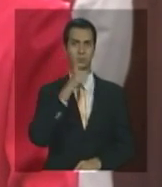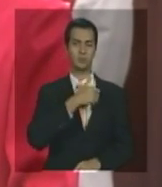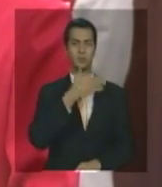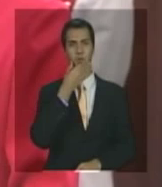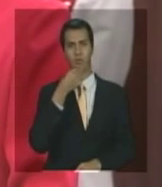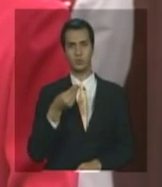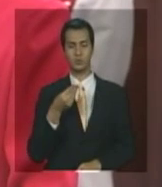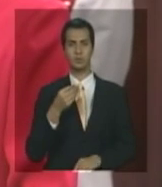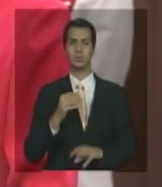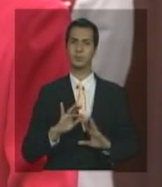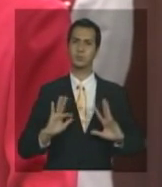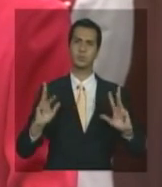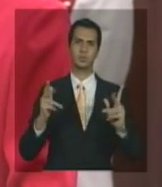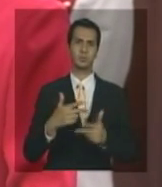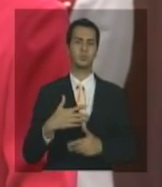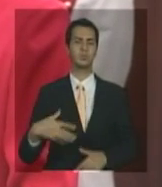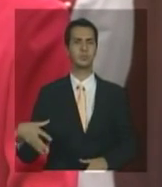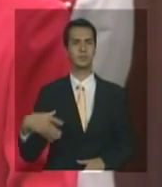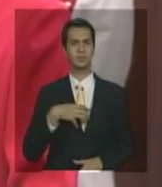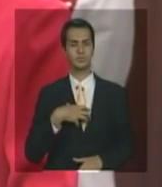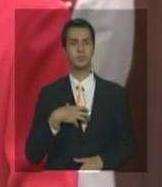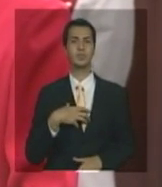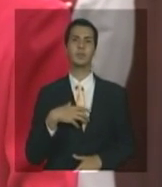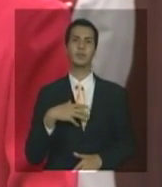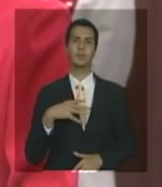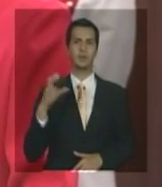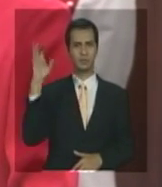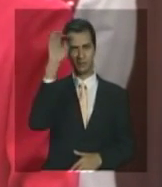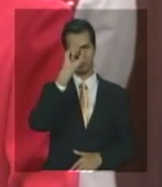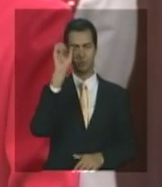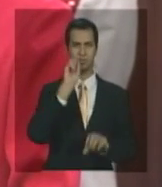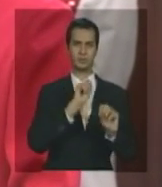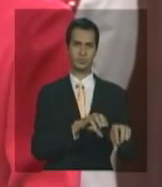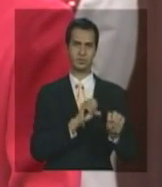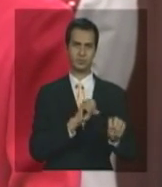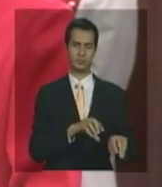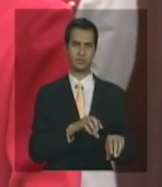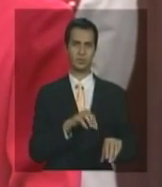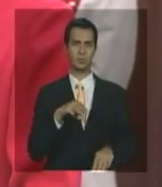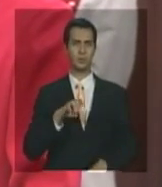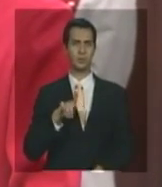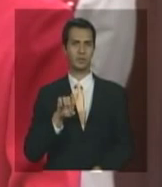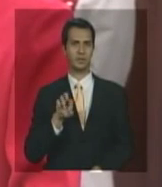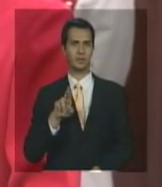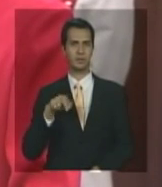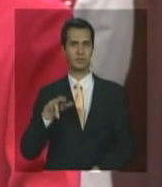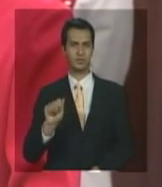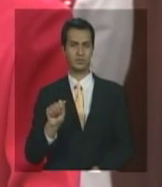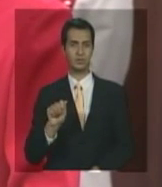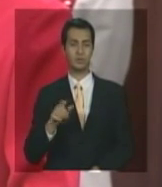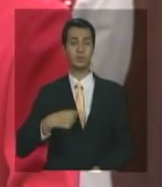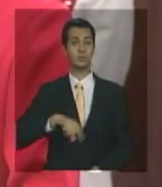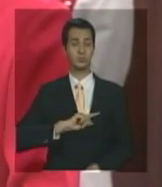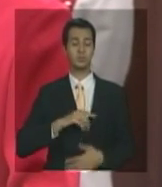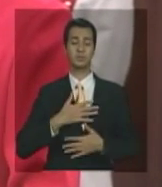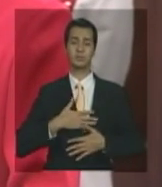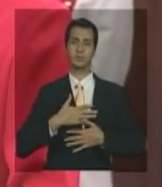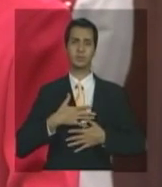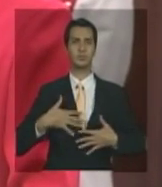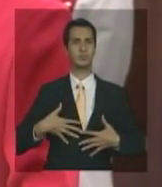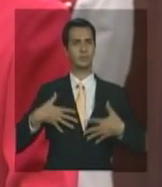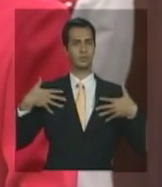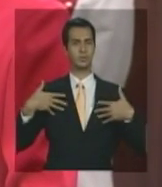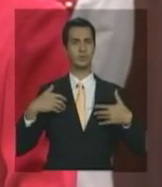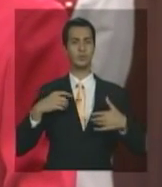menina, ser tocado pela luz da educação moderna. Temos muito do que nos orgulhar quando nos damos conta do